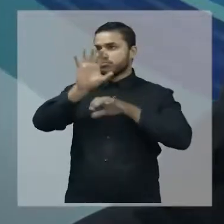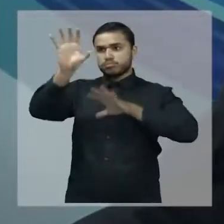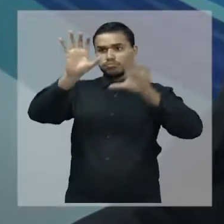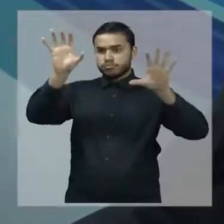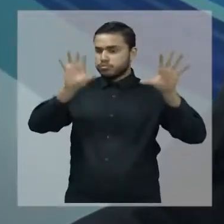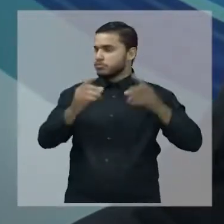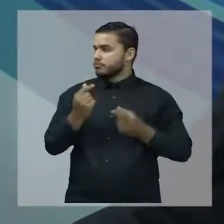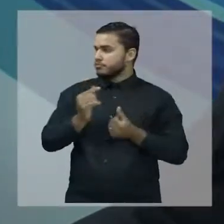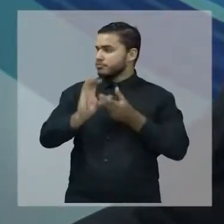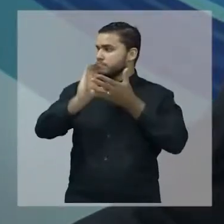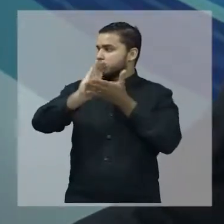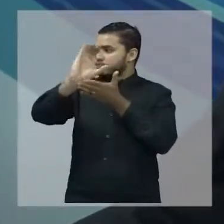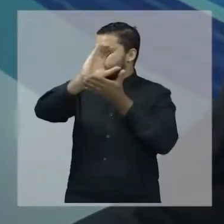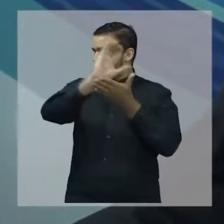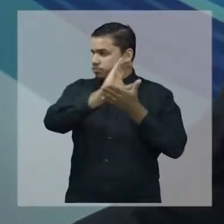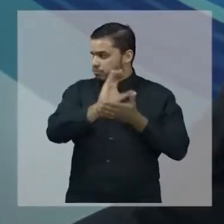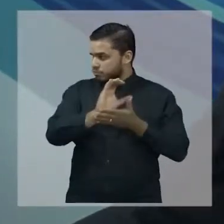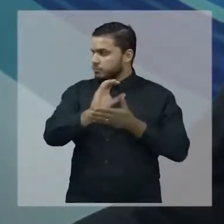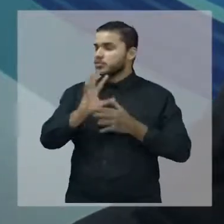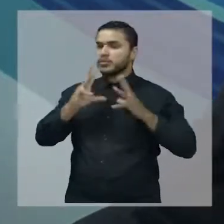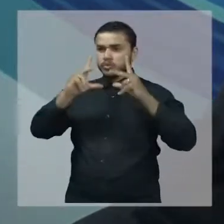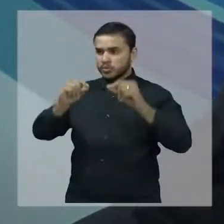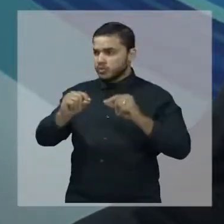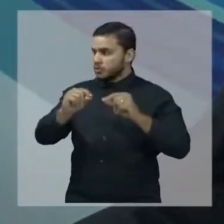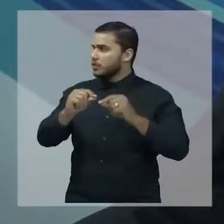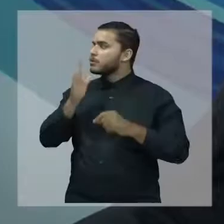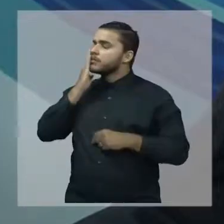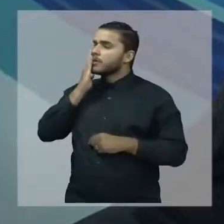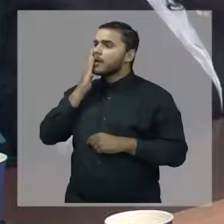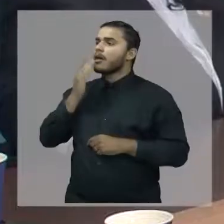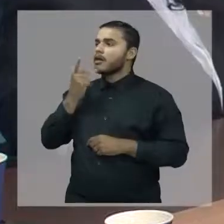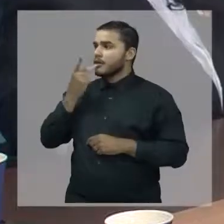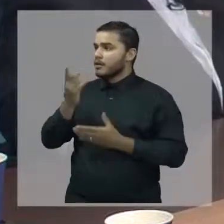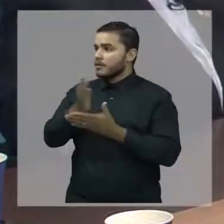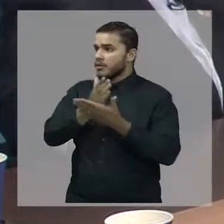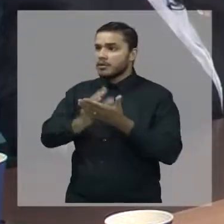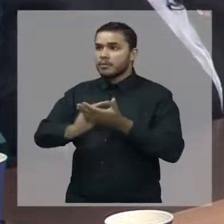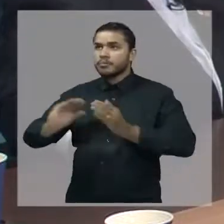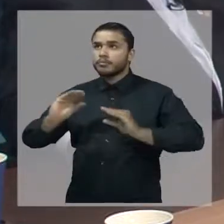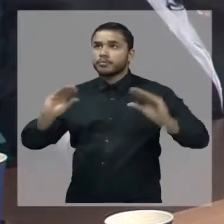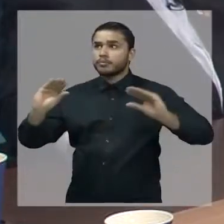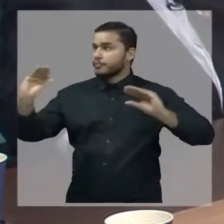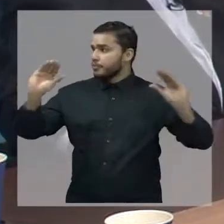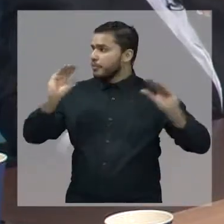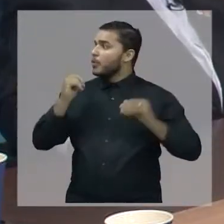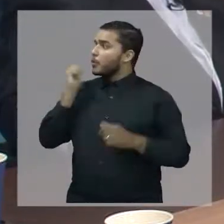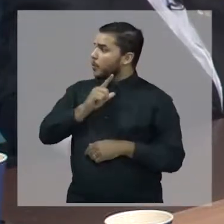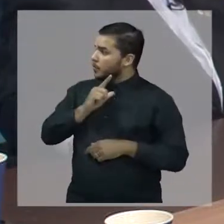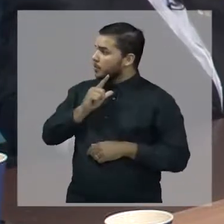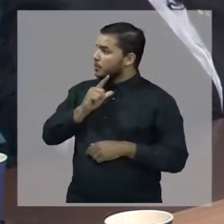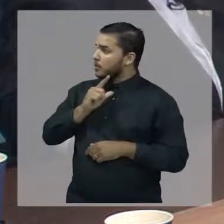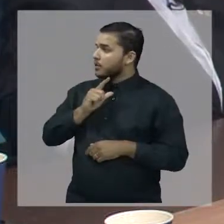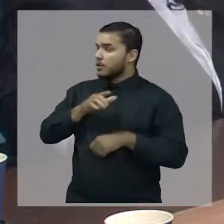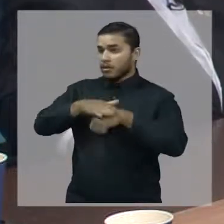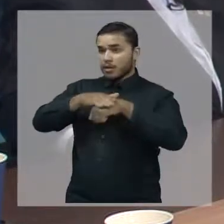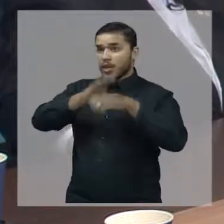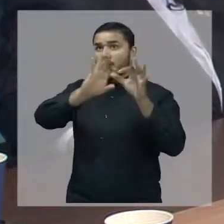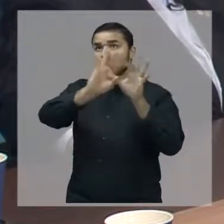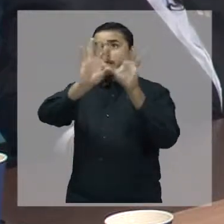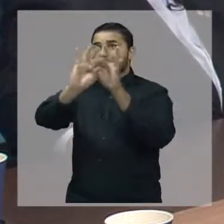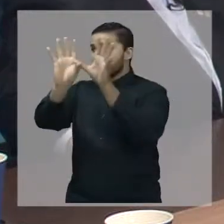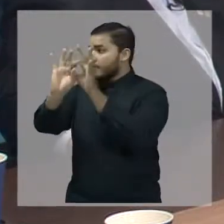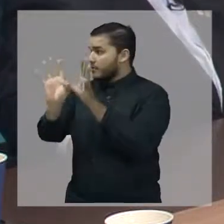a desindexação e a distribuição. São palavras ditas pelo ministro, que é isso que, segundo